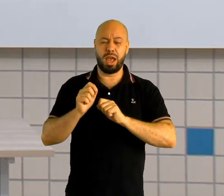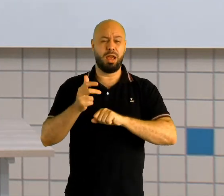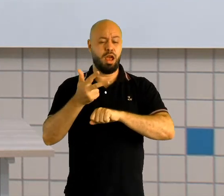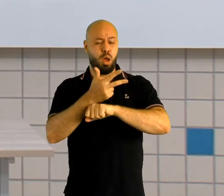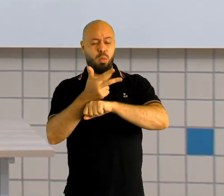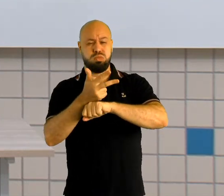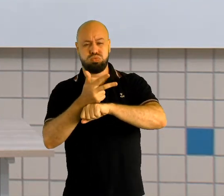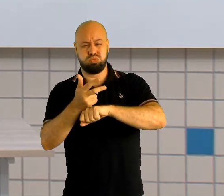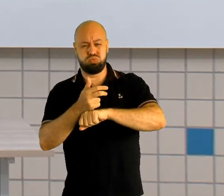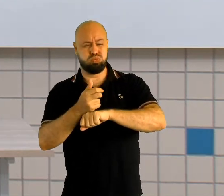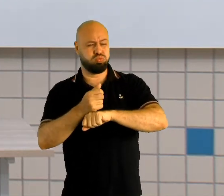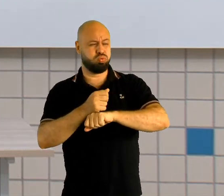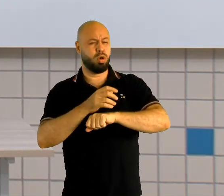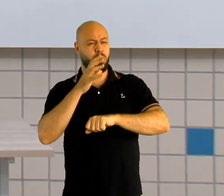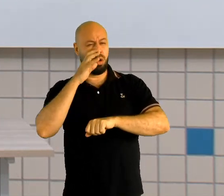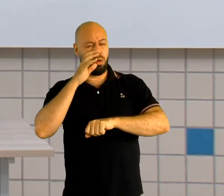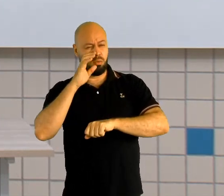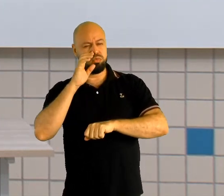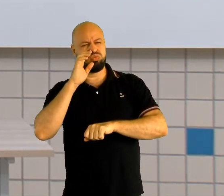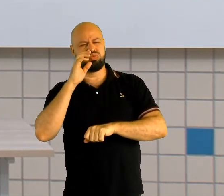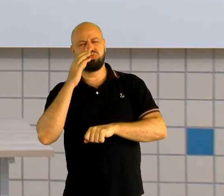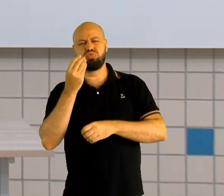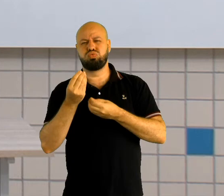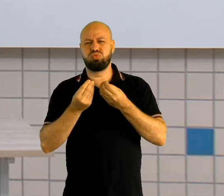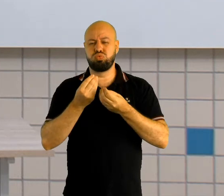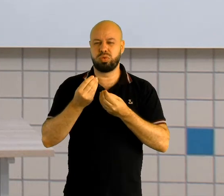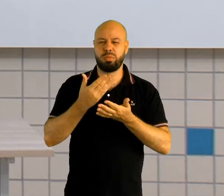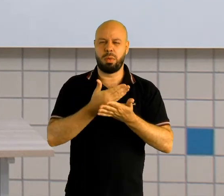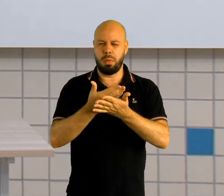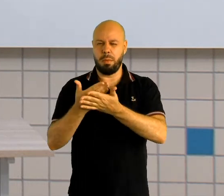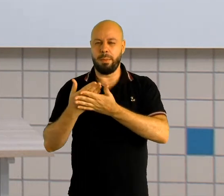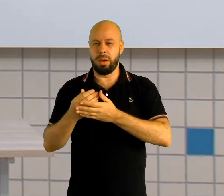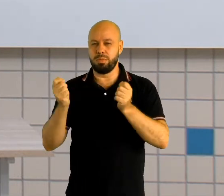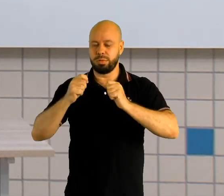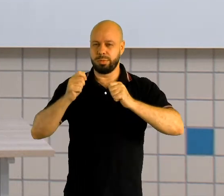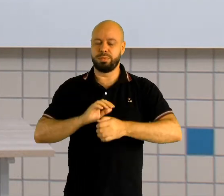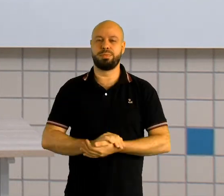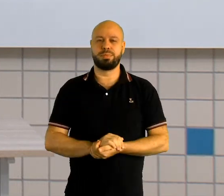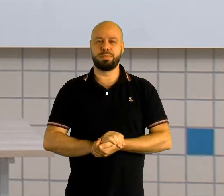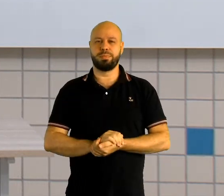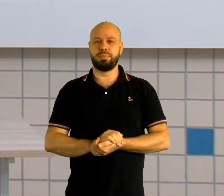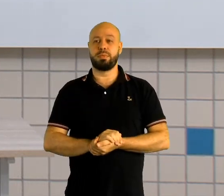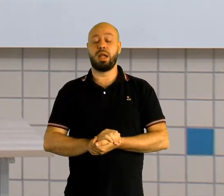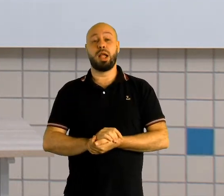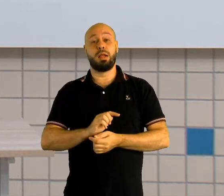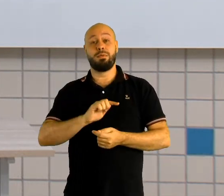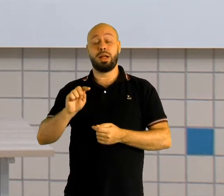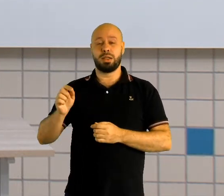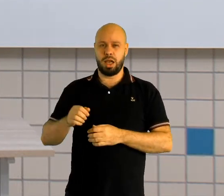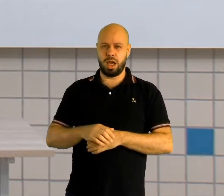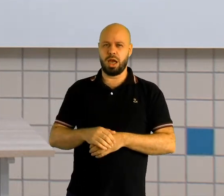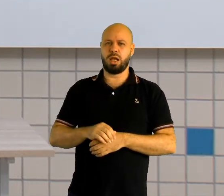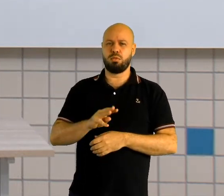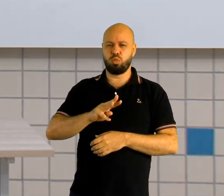os indicativos dessa aula de hoje. Não esqueça também de ir lá no